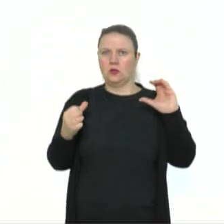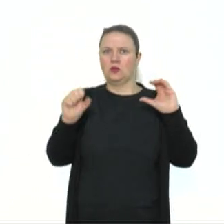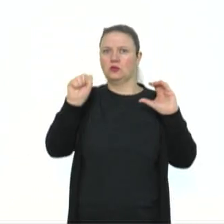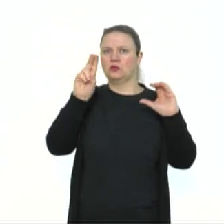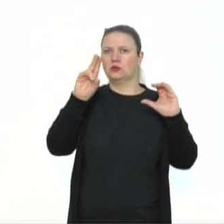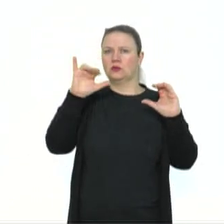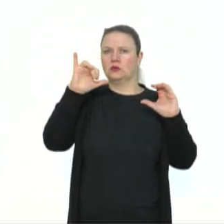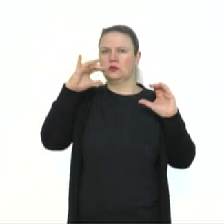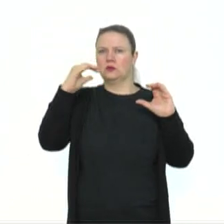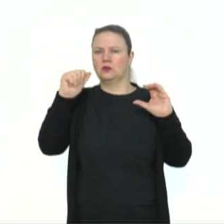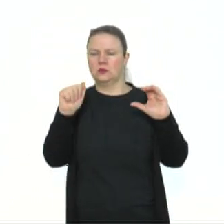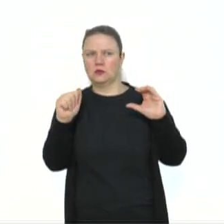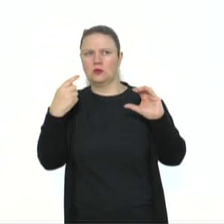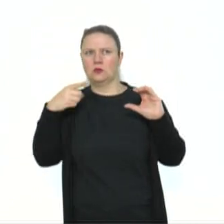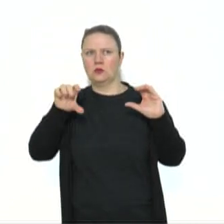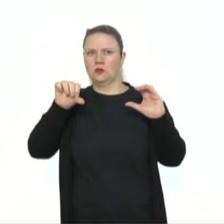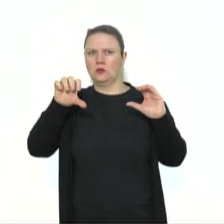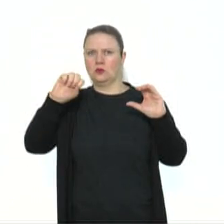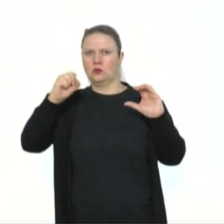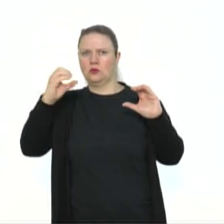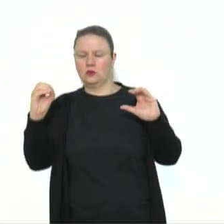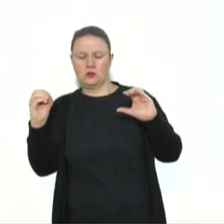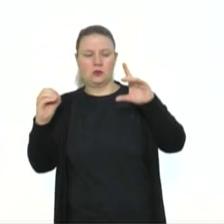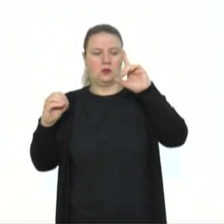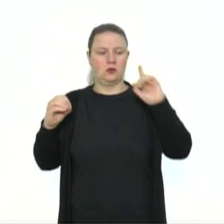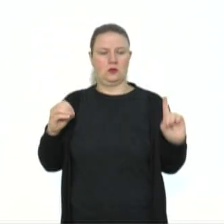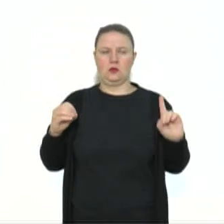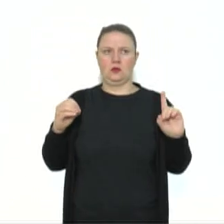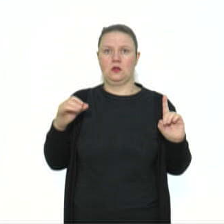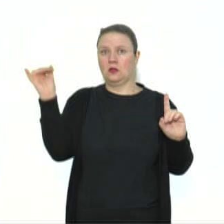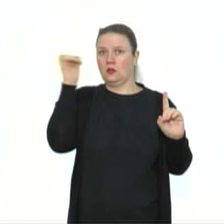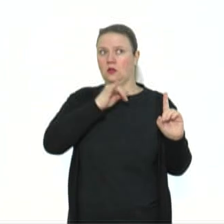Suíça em 1980. Letra D. Itália em